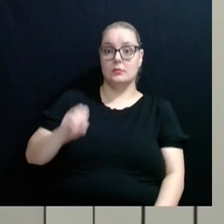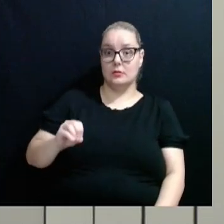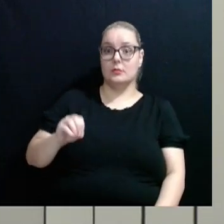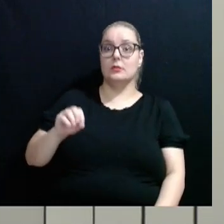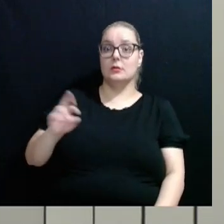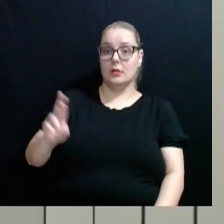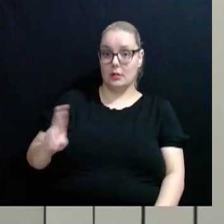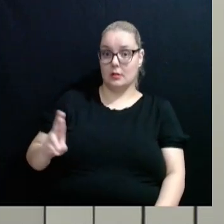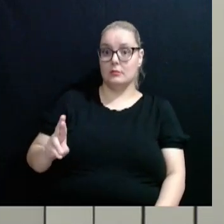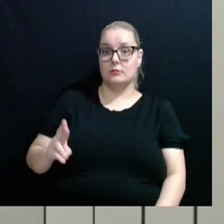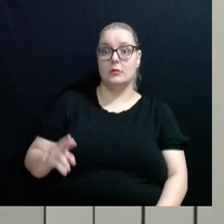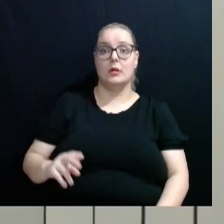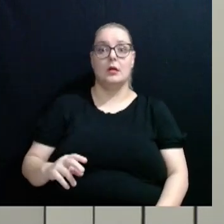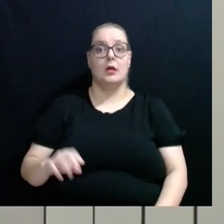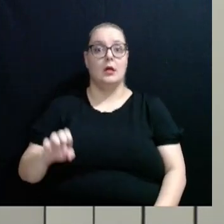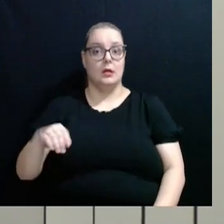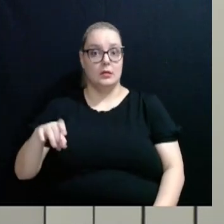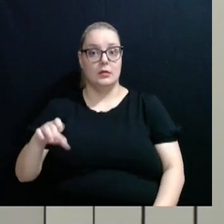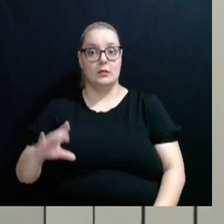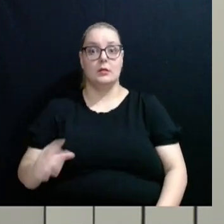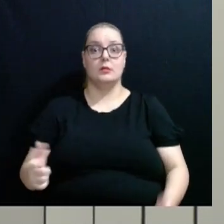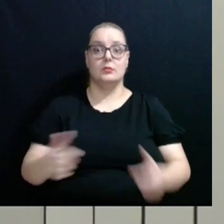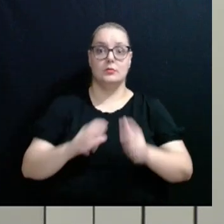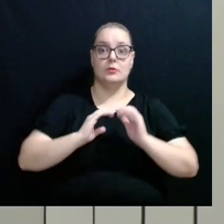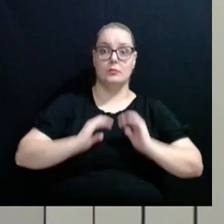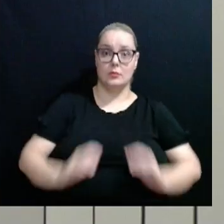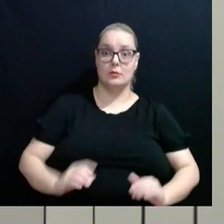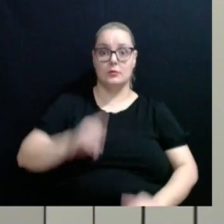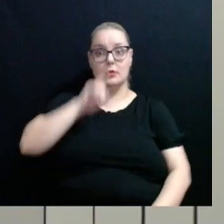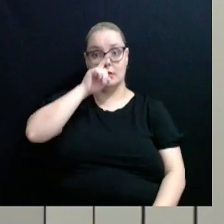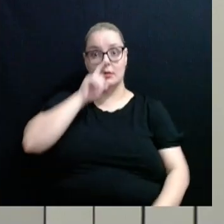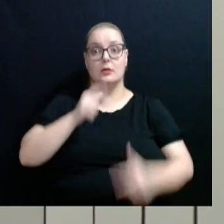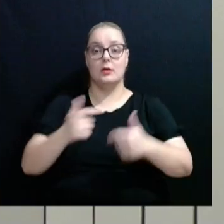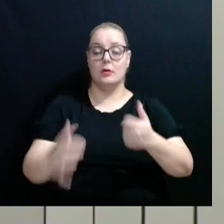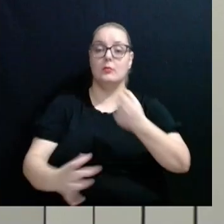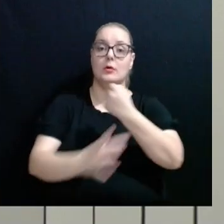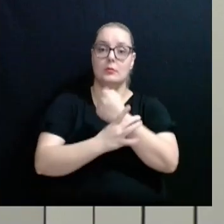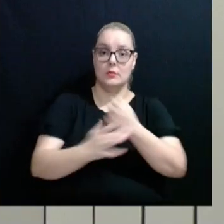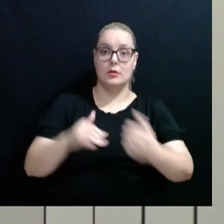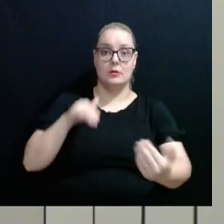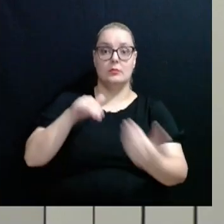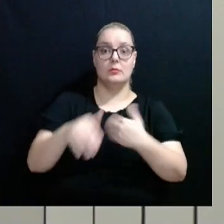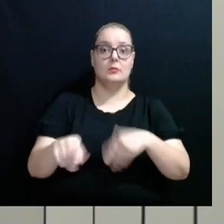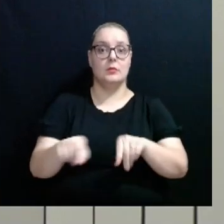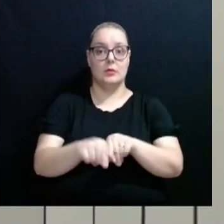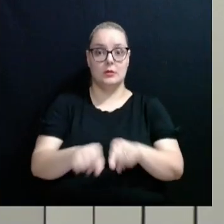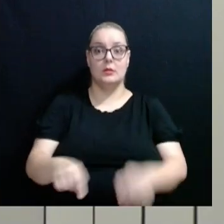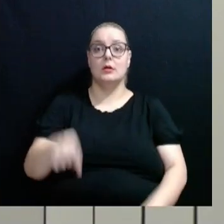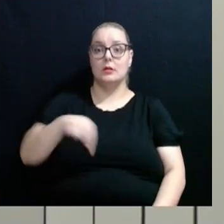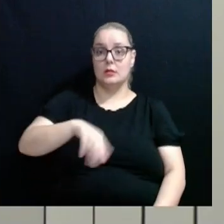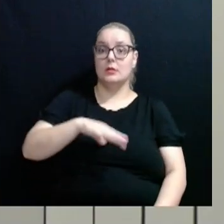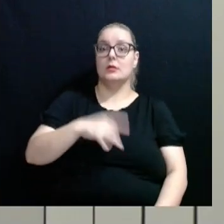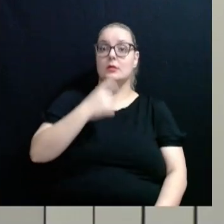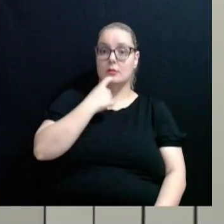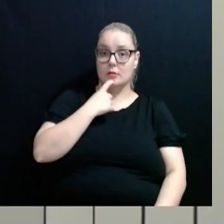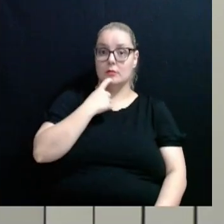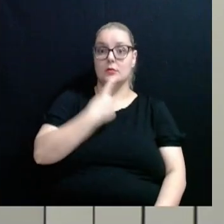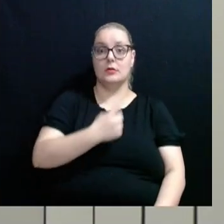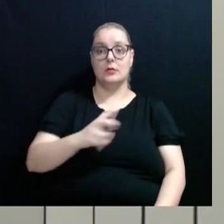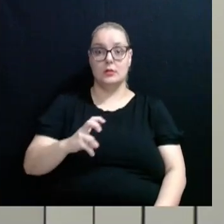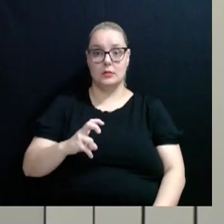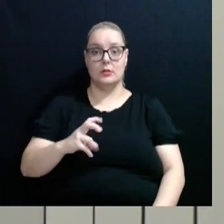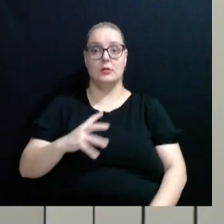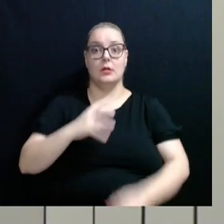é reduzir comportamentos de risco, aumentar a segurança no trânsito também. Campinas já tem 15 pontos com fiscalização